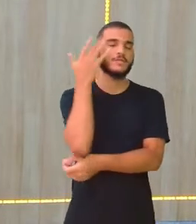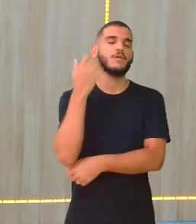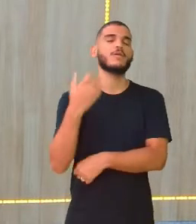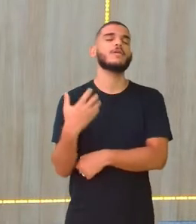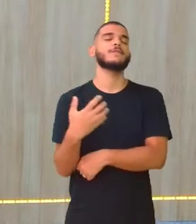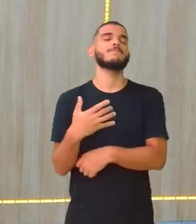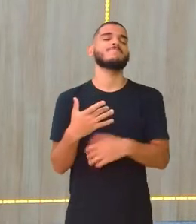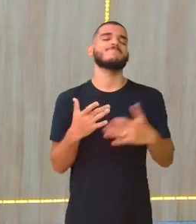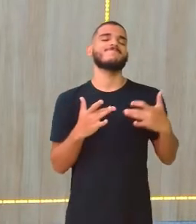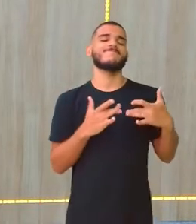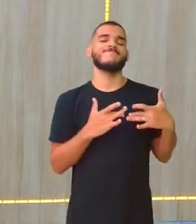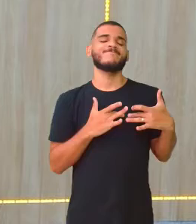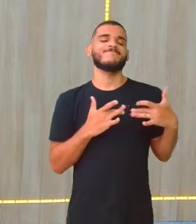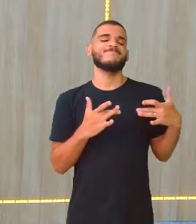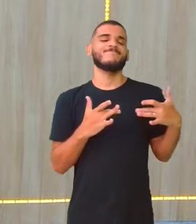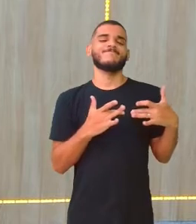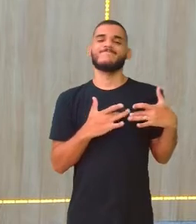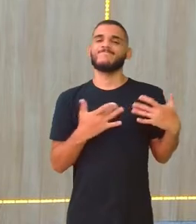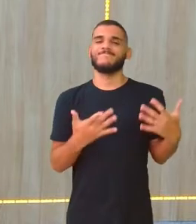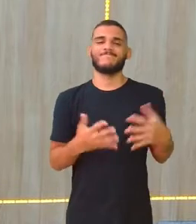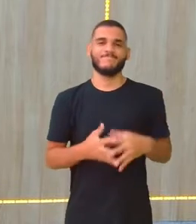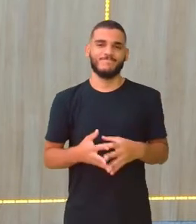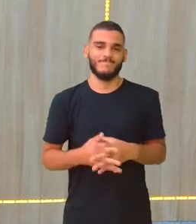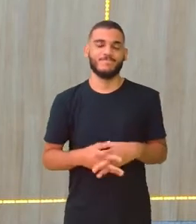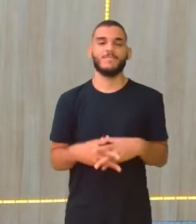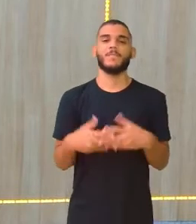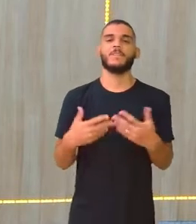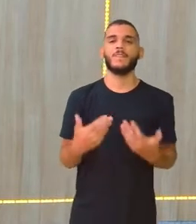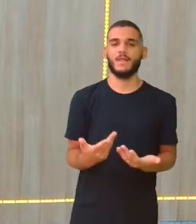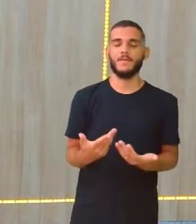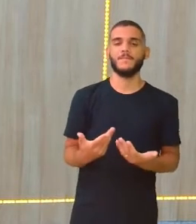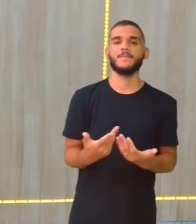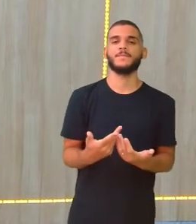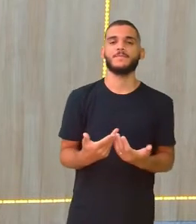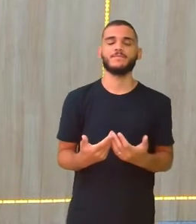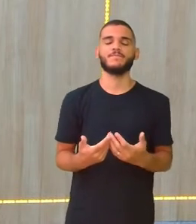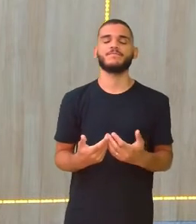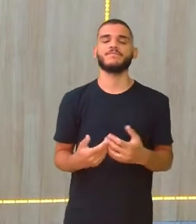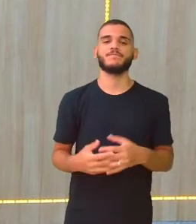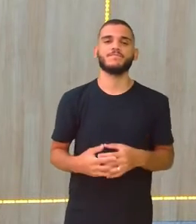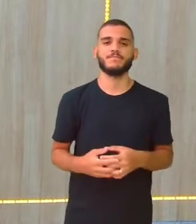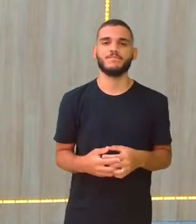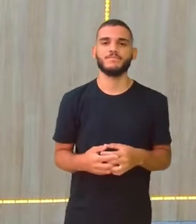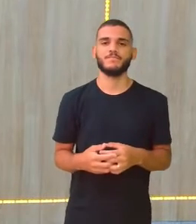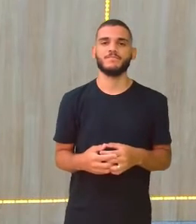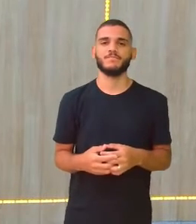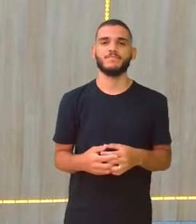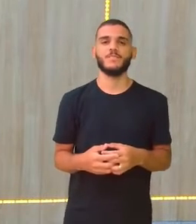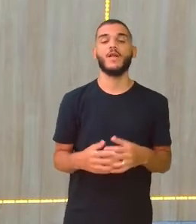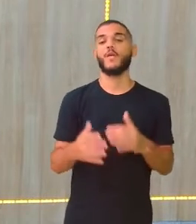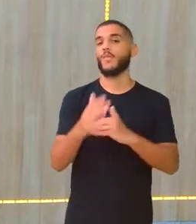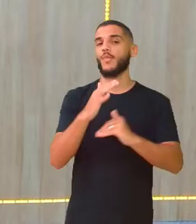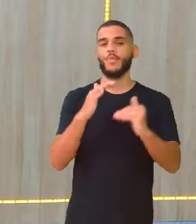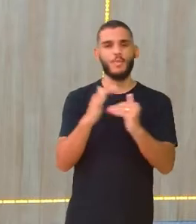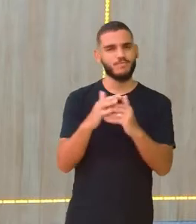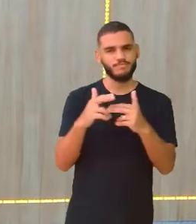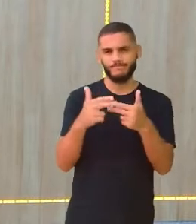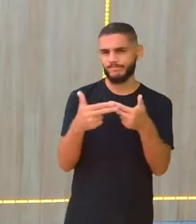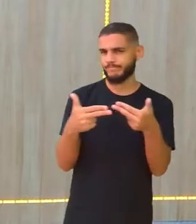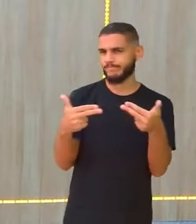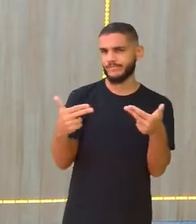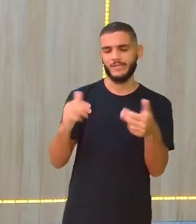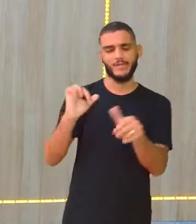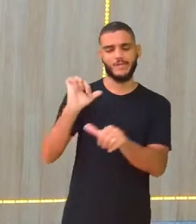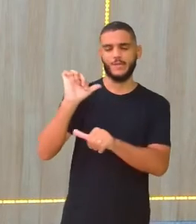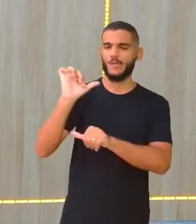foi, será de novo do jeito que já foi um dia. Tudo